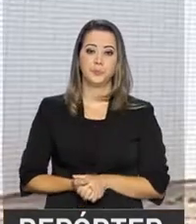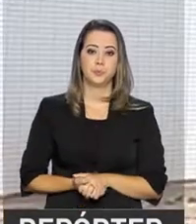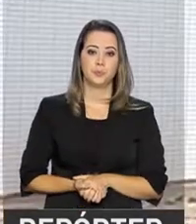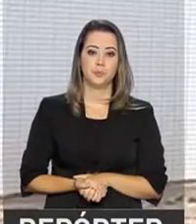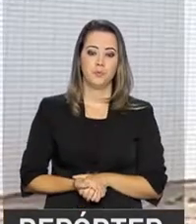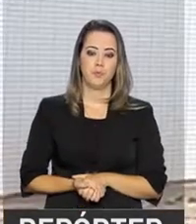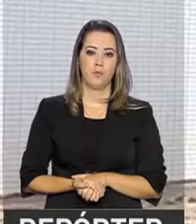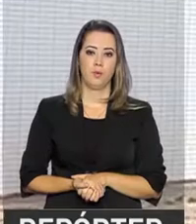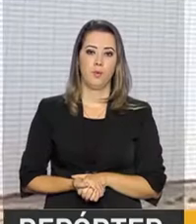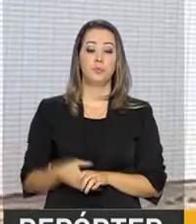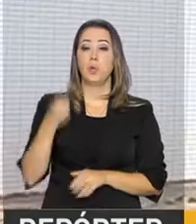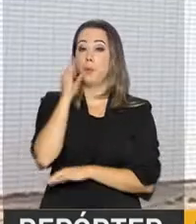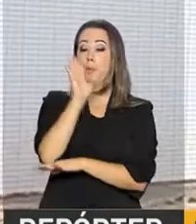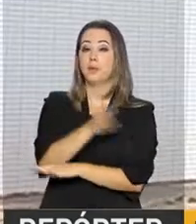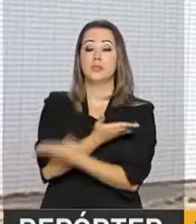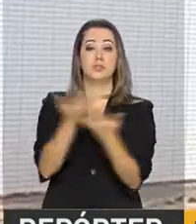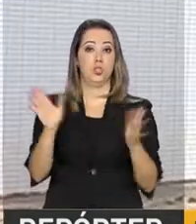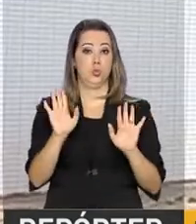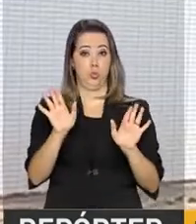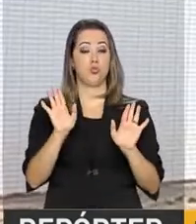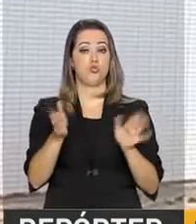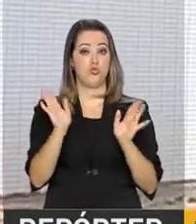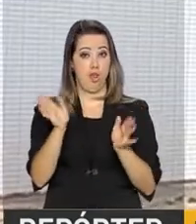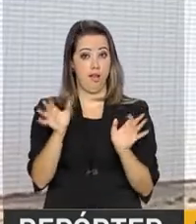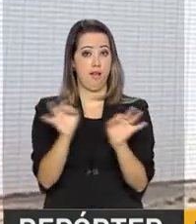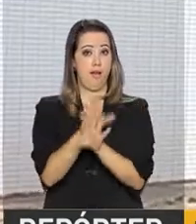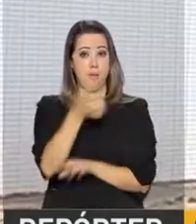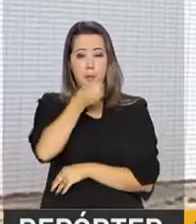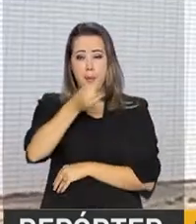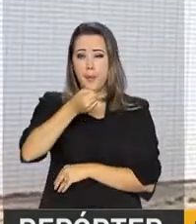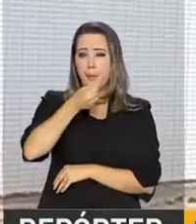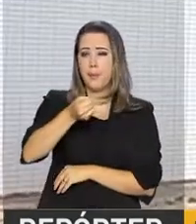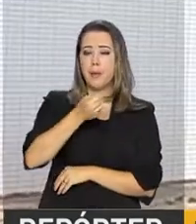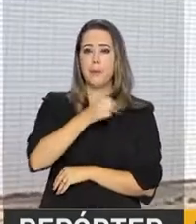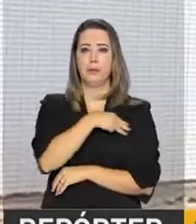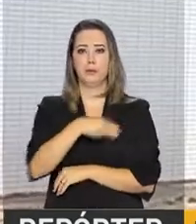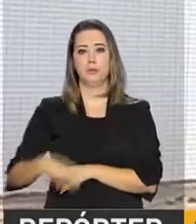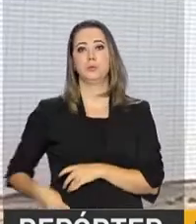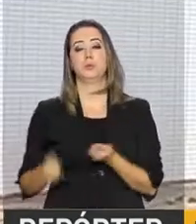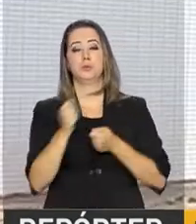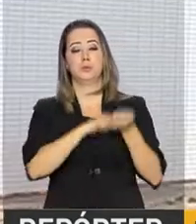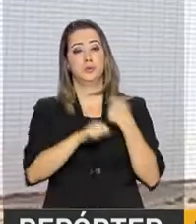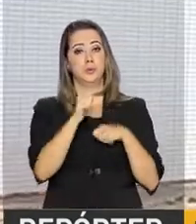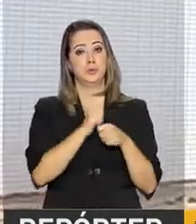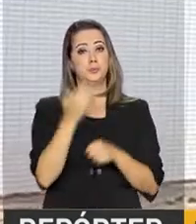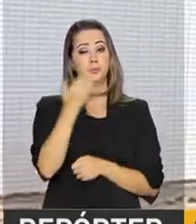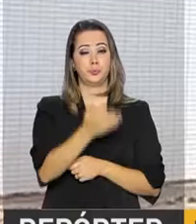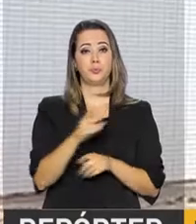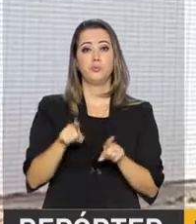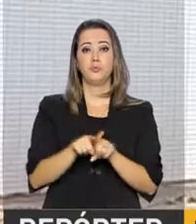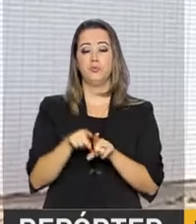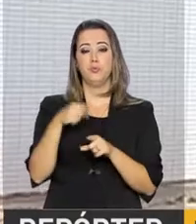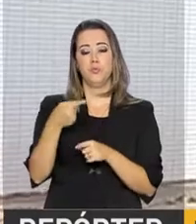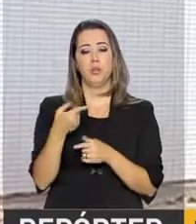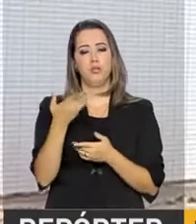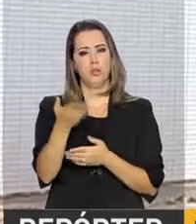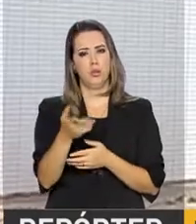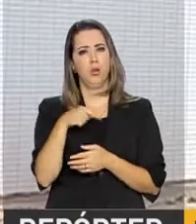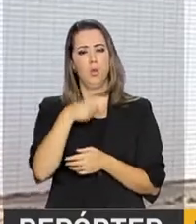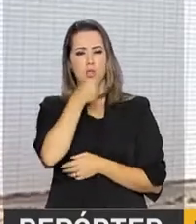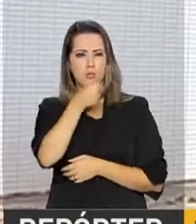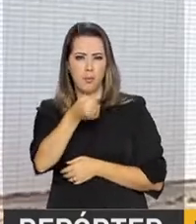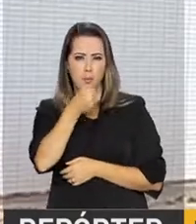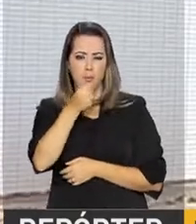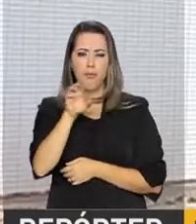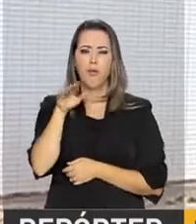exatamente acabou agora há pouco a coletiva do ministro henrique meirelles e nessa coletiva que ele soube que ele convocou a todos os